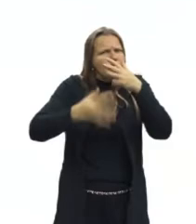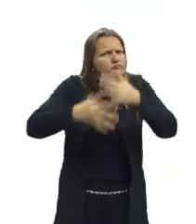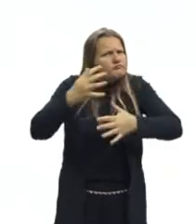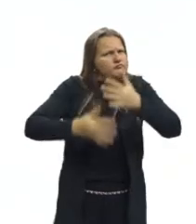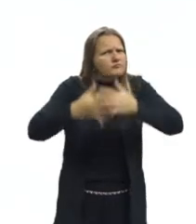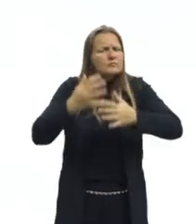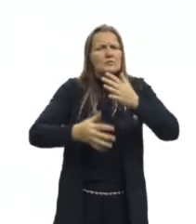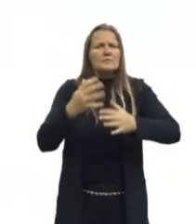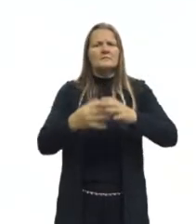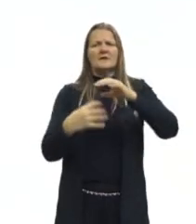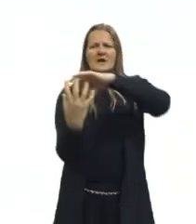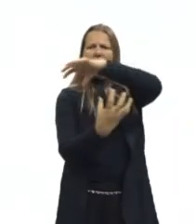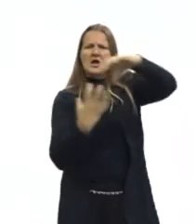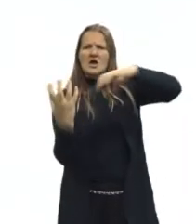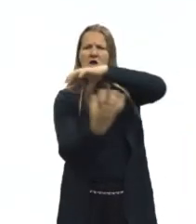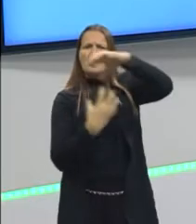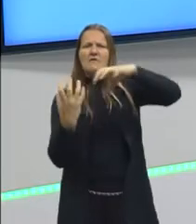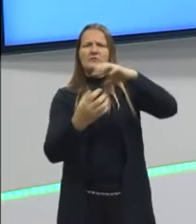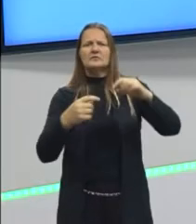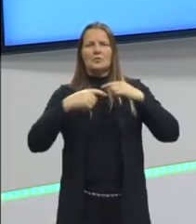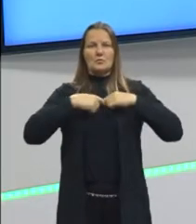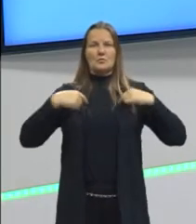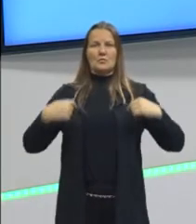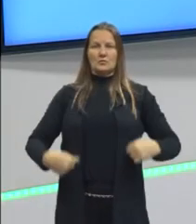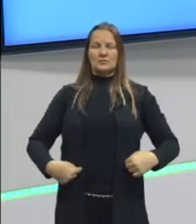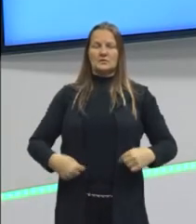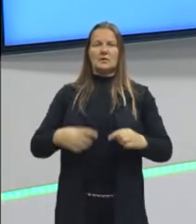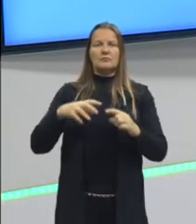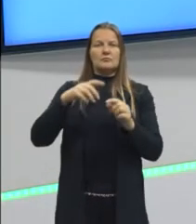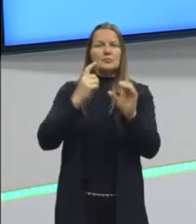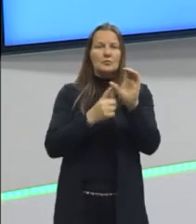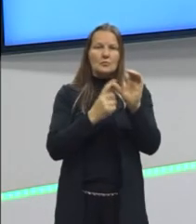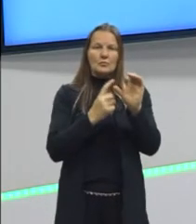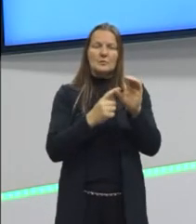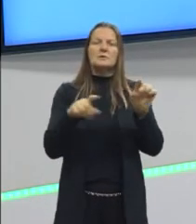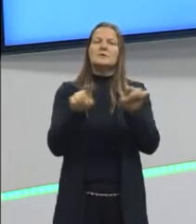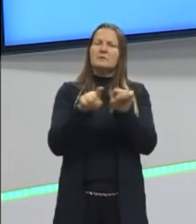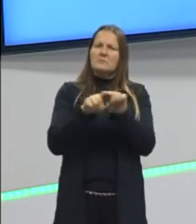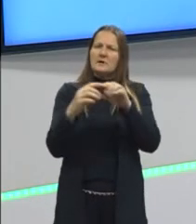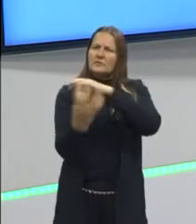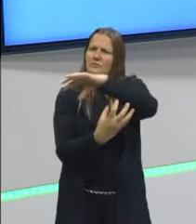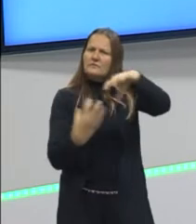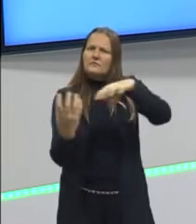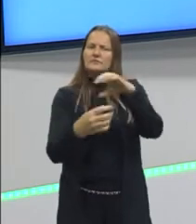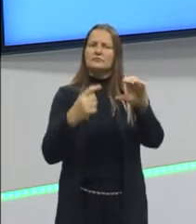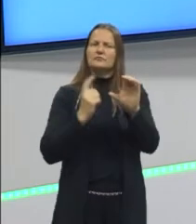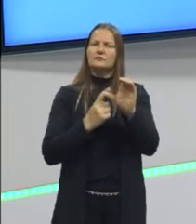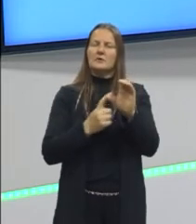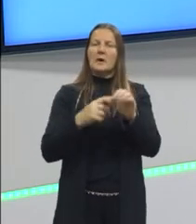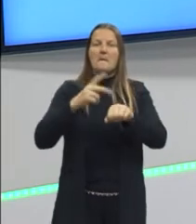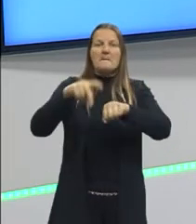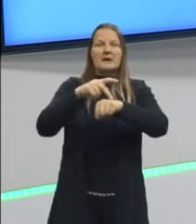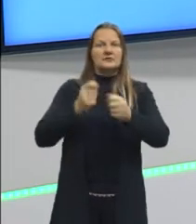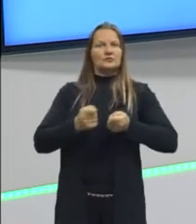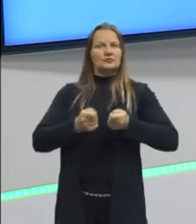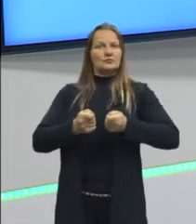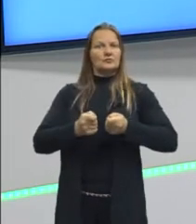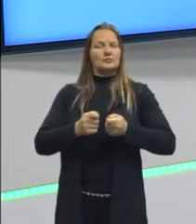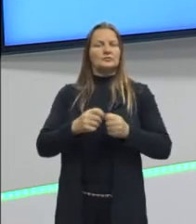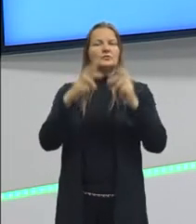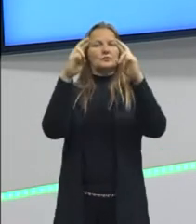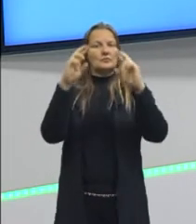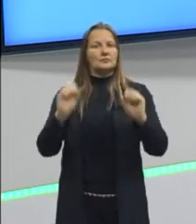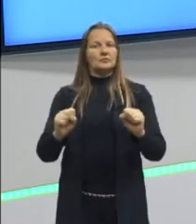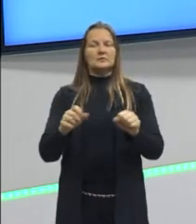né a Revolução Chinesa que transformou a China num país comunista também um país que não estava sob o domínio da União